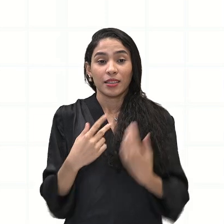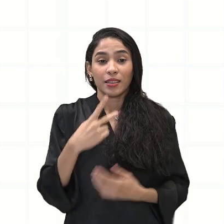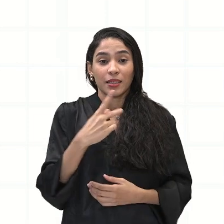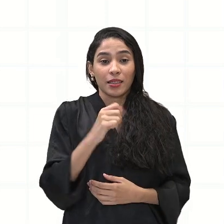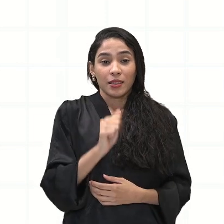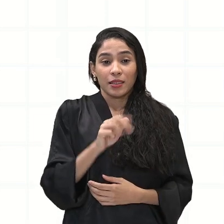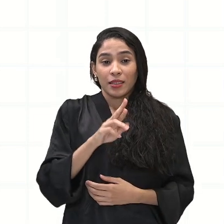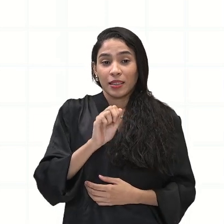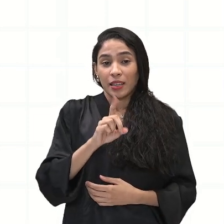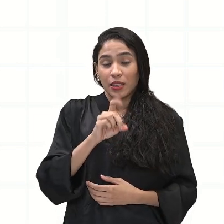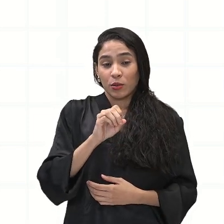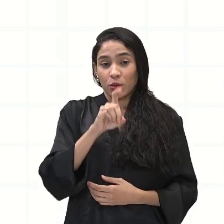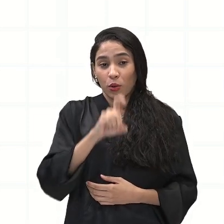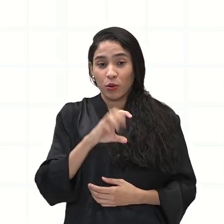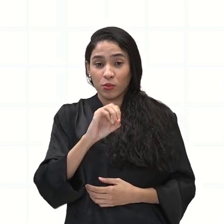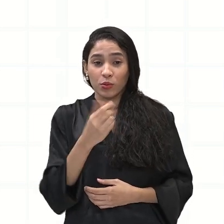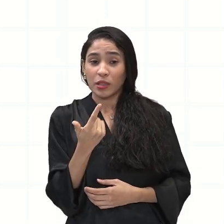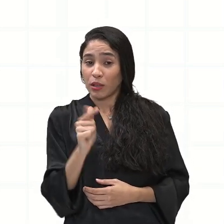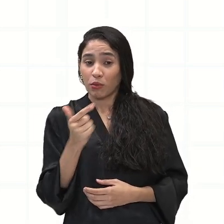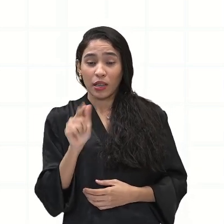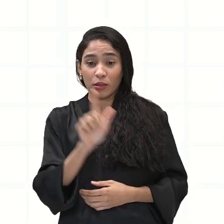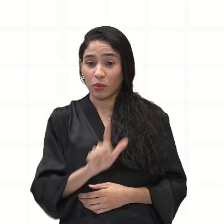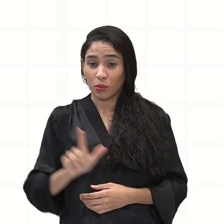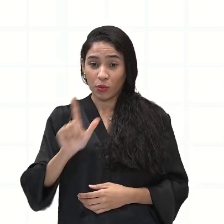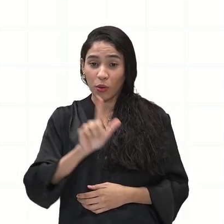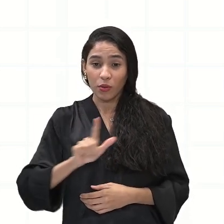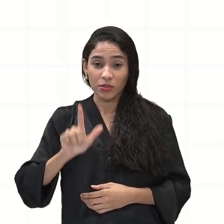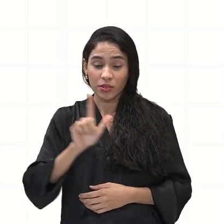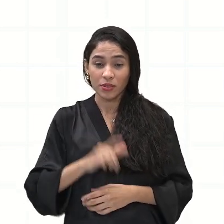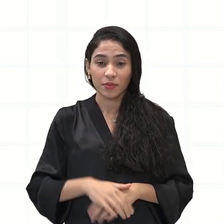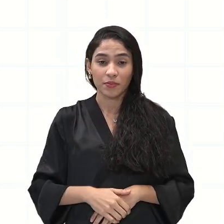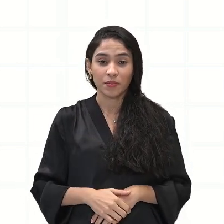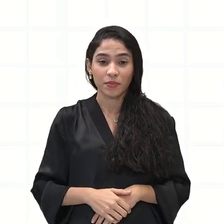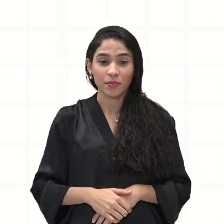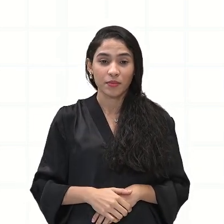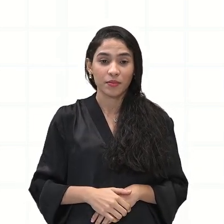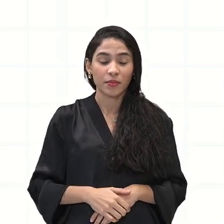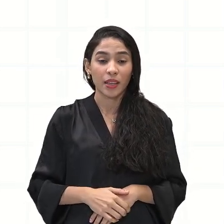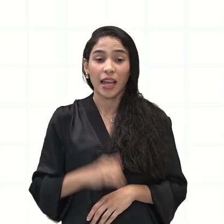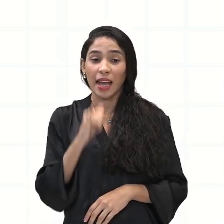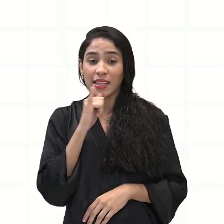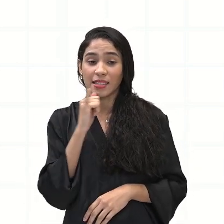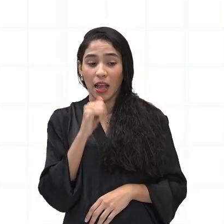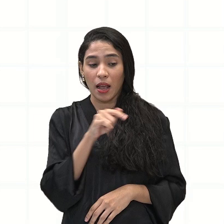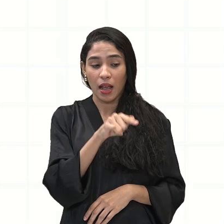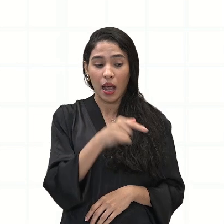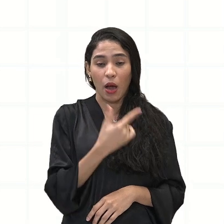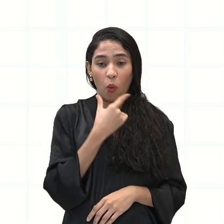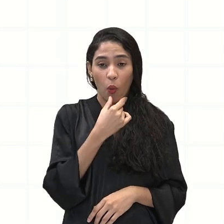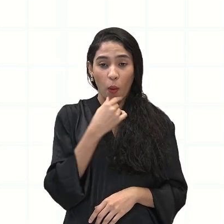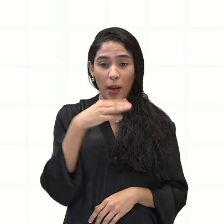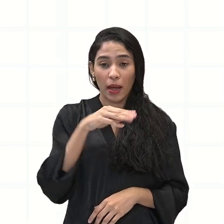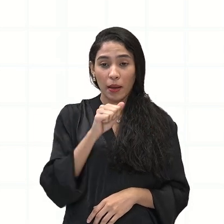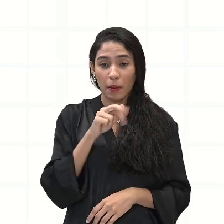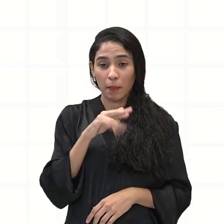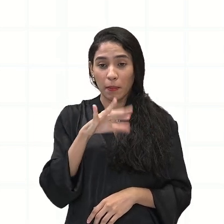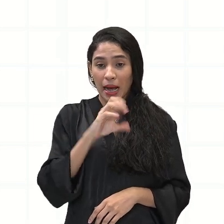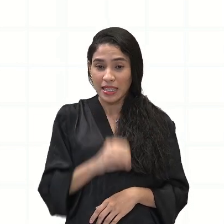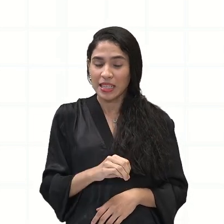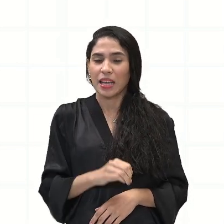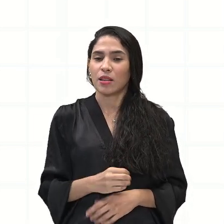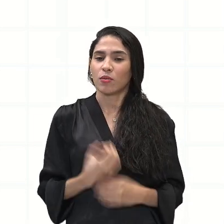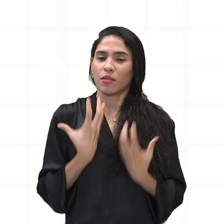de pensamento que dormia acordado, ou seja, Marcelo estava tão cansado, mas ele